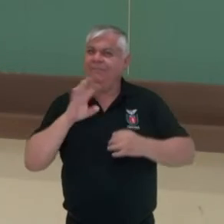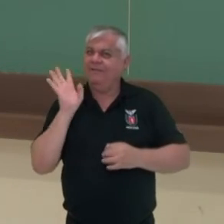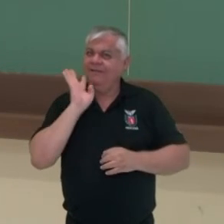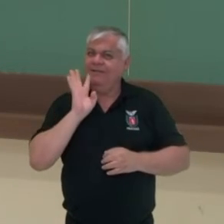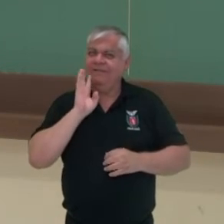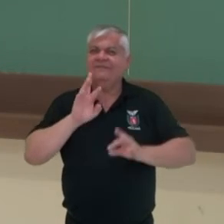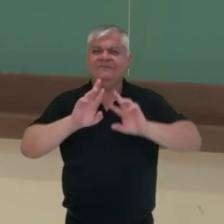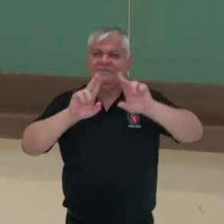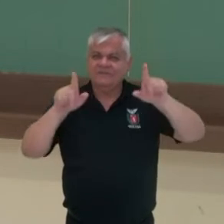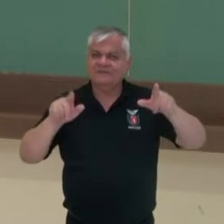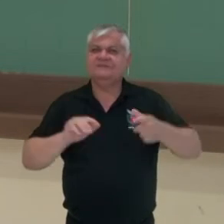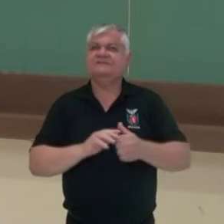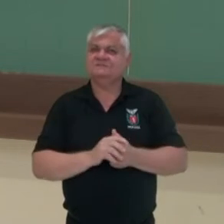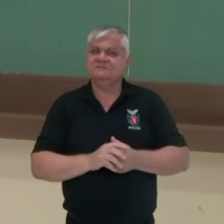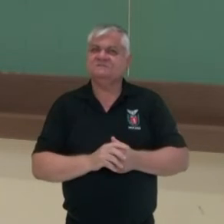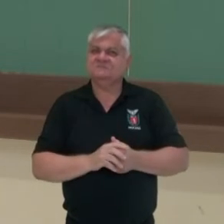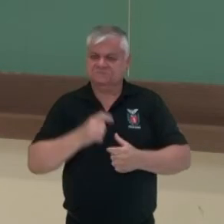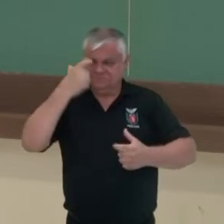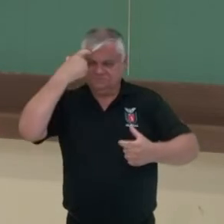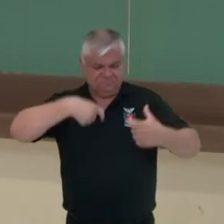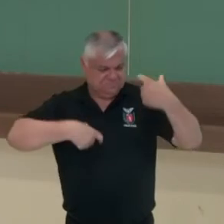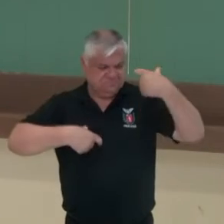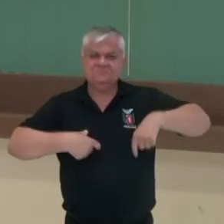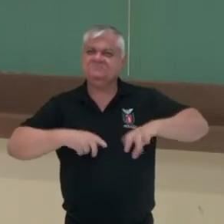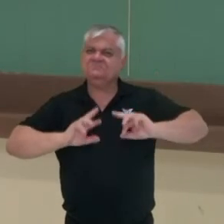né? Dos lutadores ali.